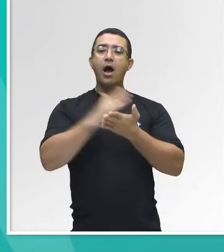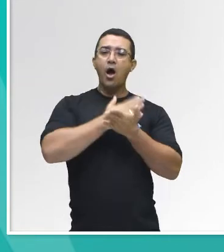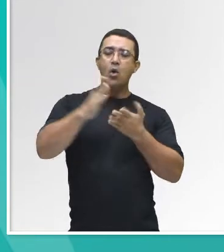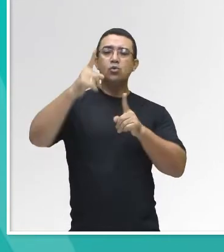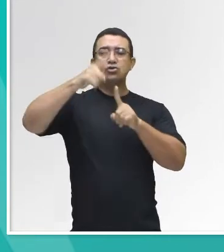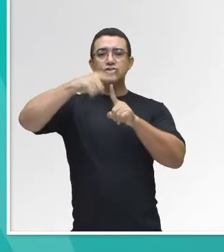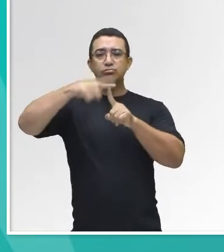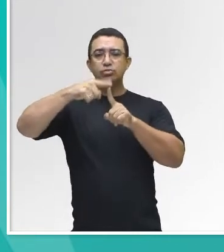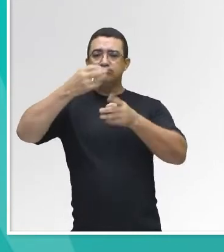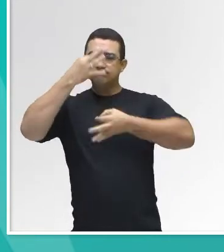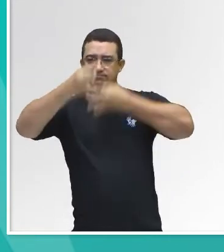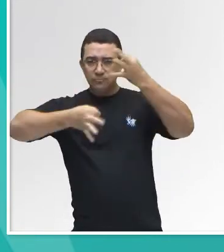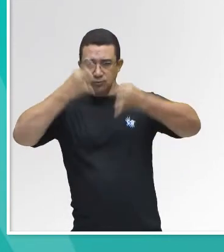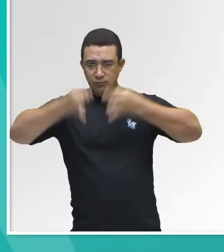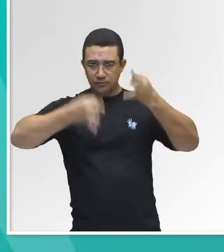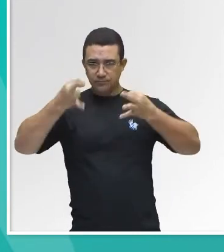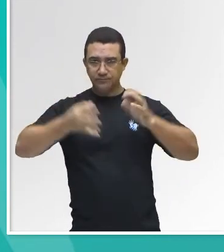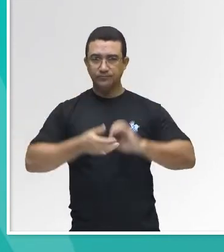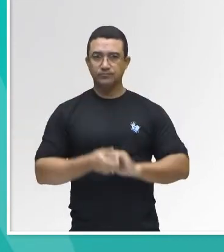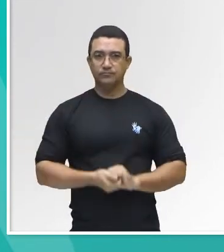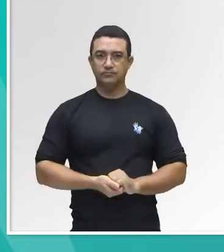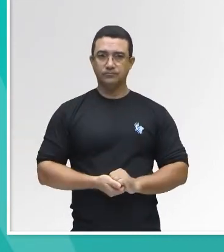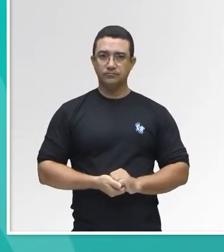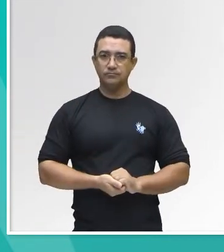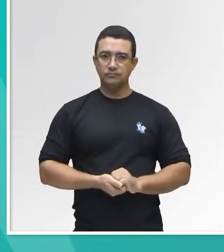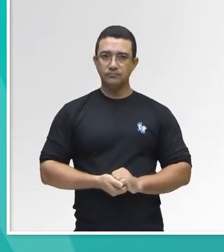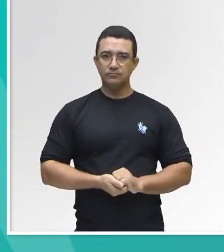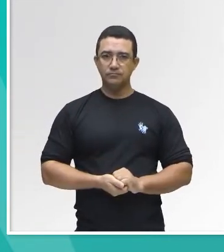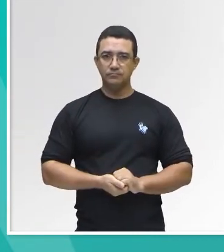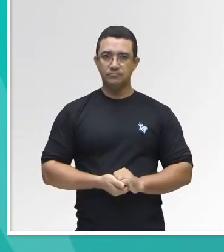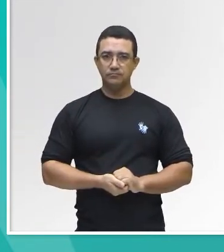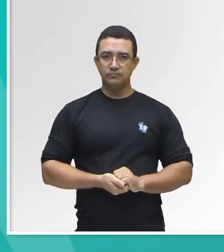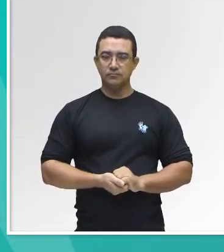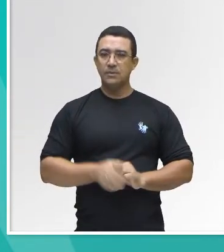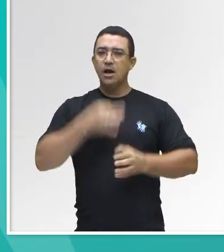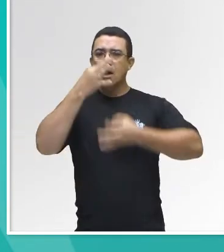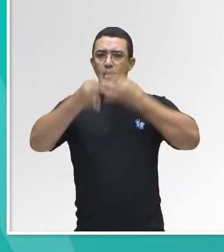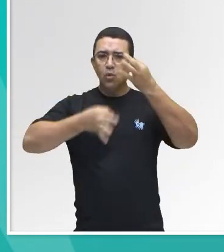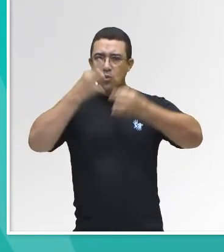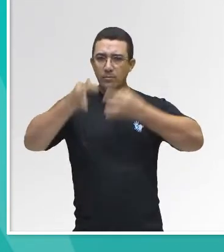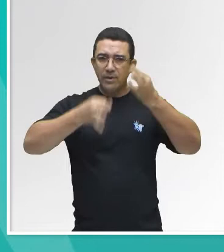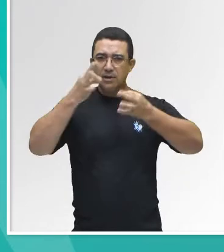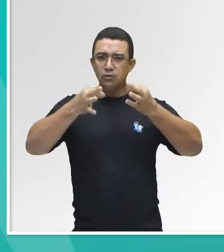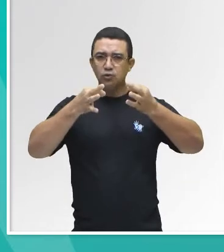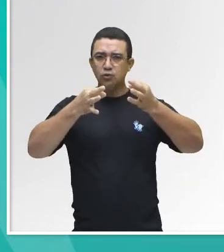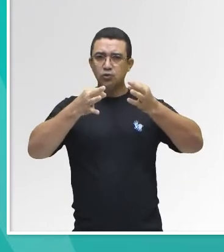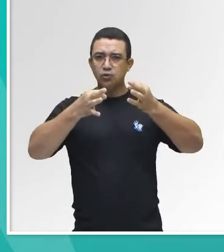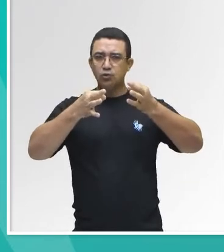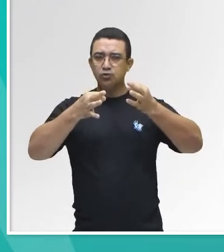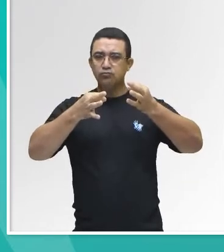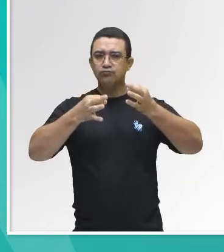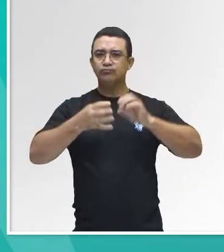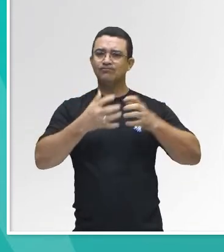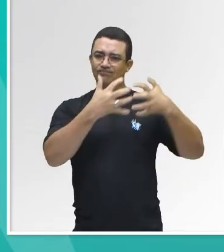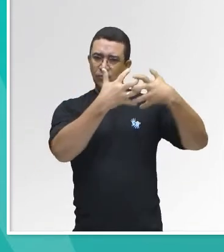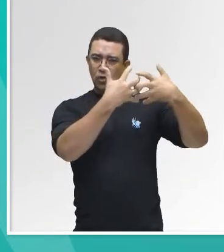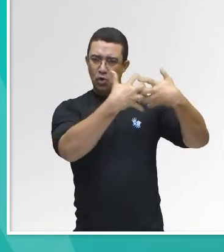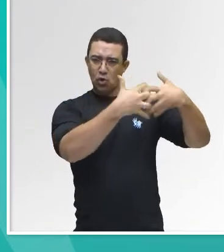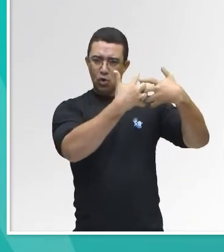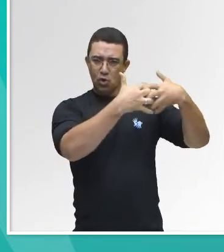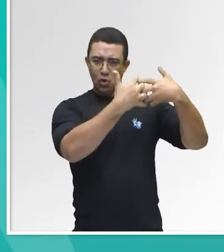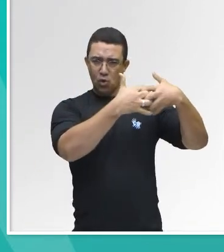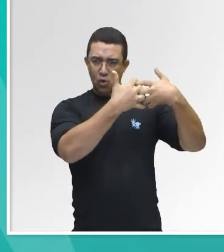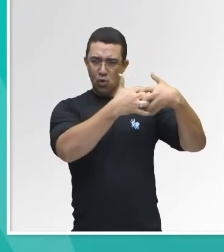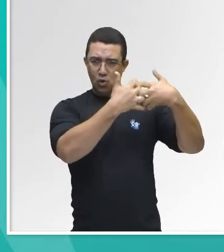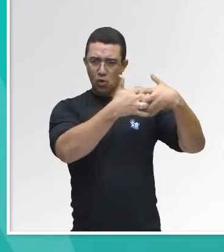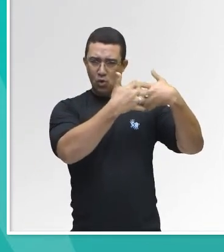Nós vamos iniciar aqui, vejamos, o argumento, pelos argumentos